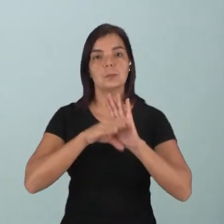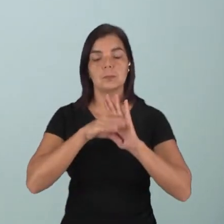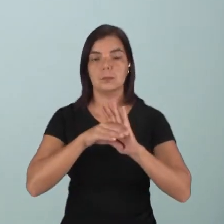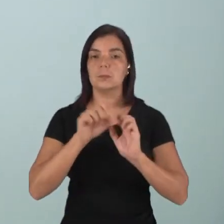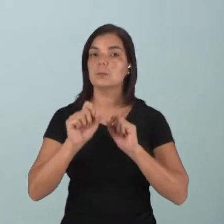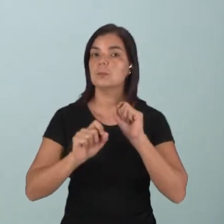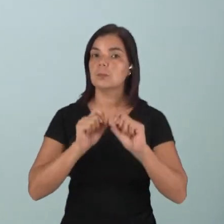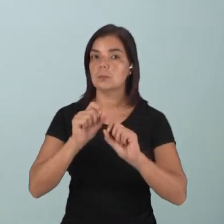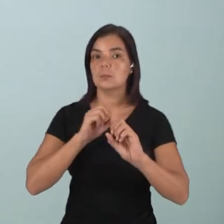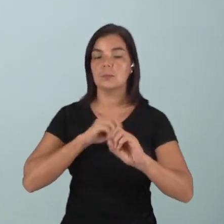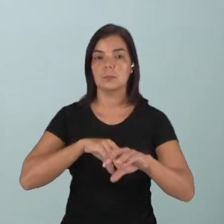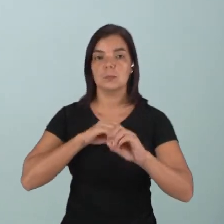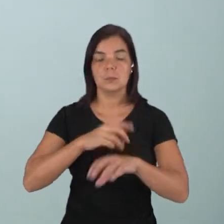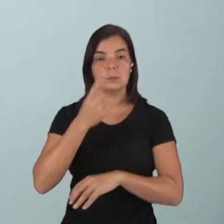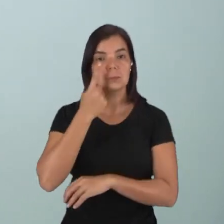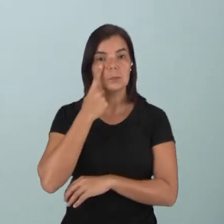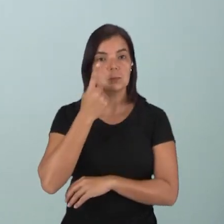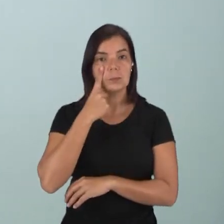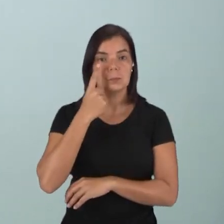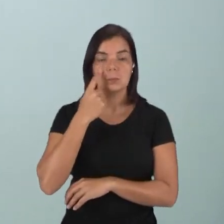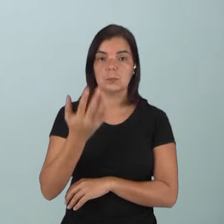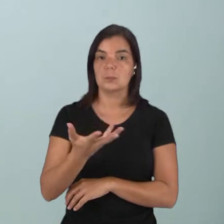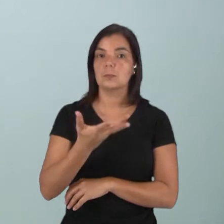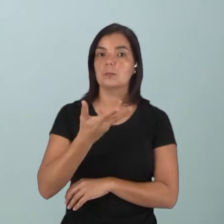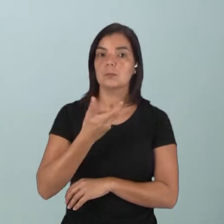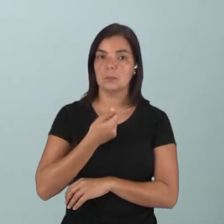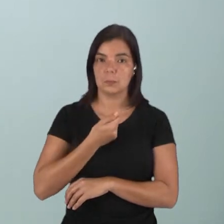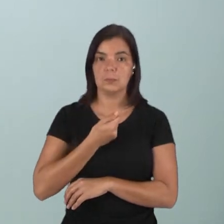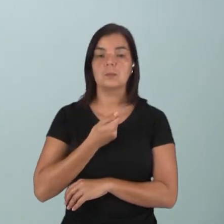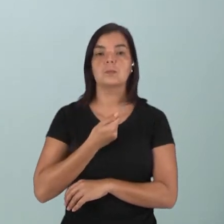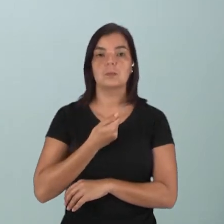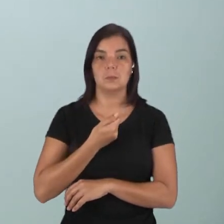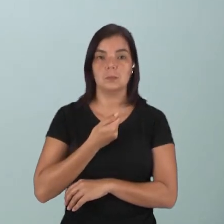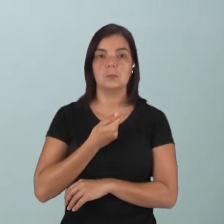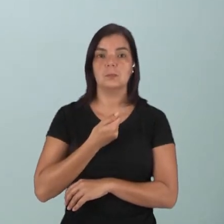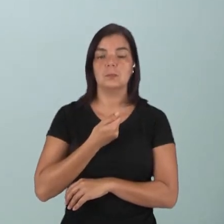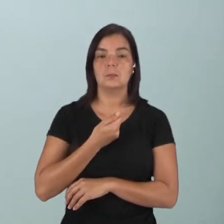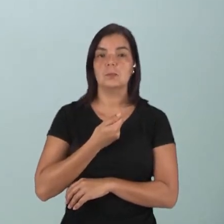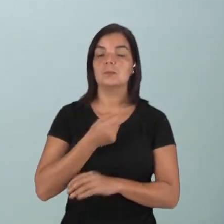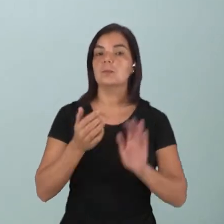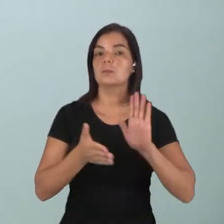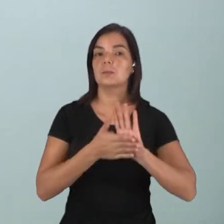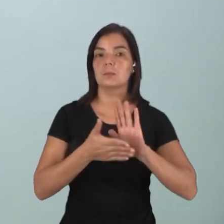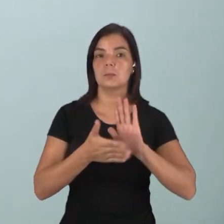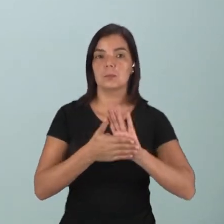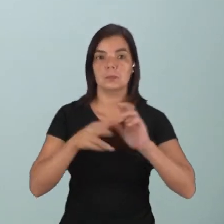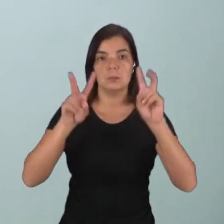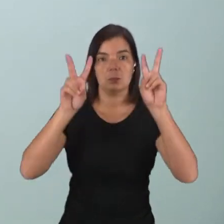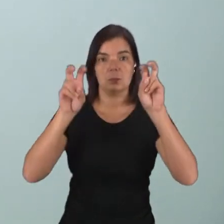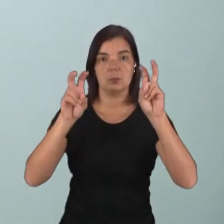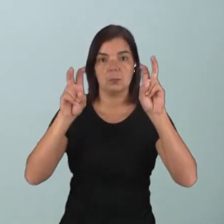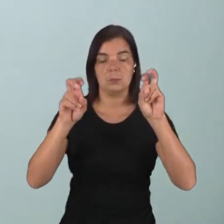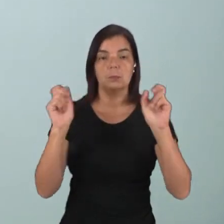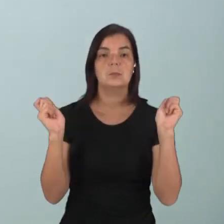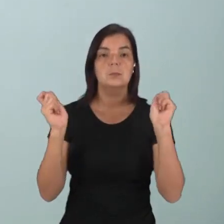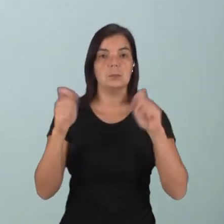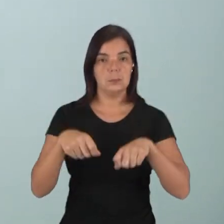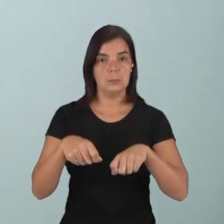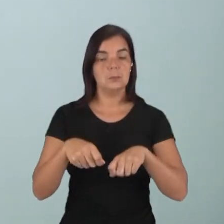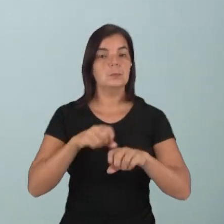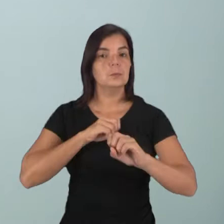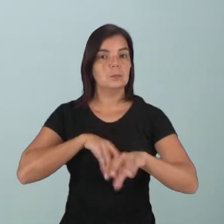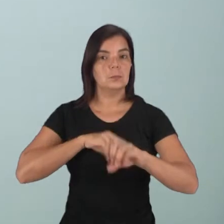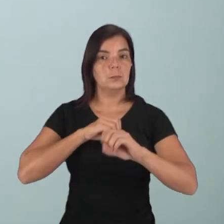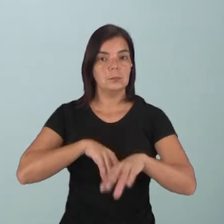é trabalhado, né, que é visto pelas habilidades. Habilidades ela vai propor uma temática para a gente trabalhar, e hoje